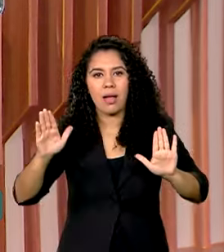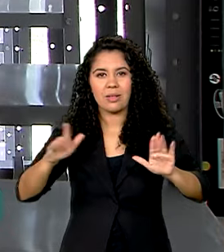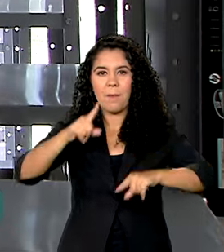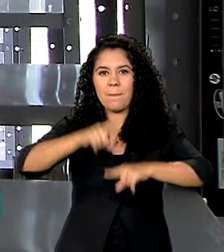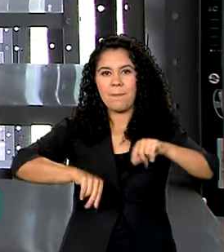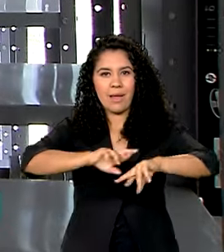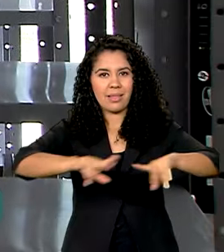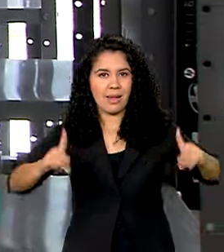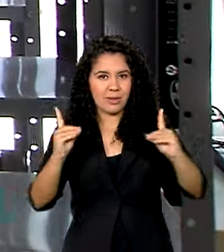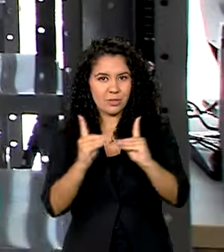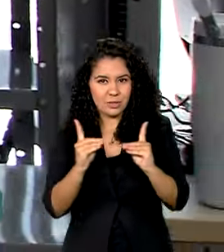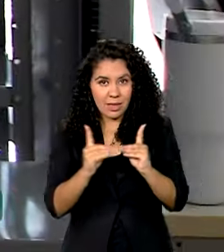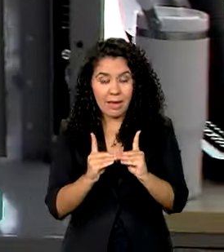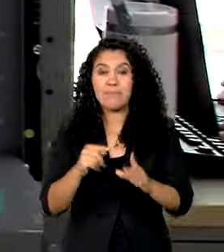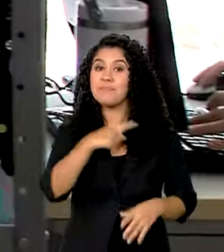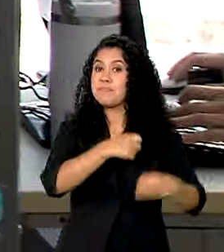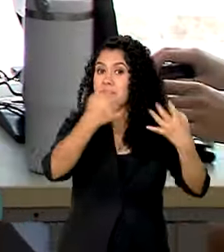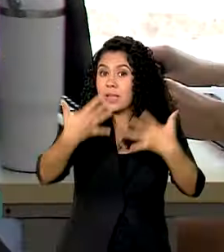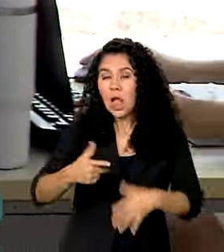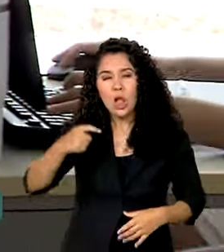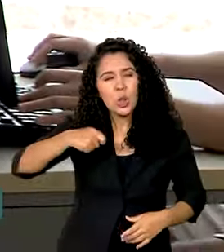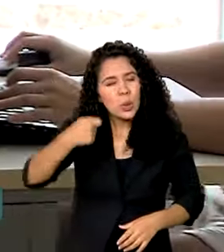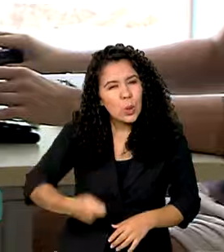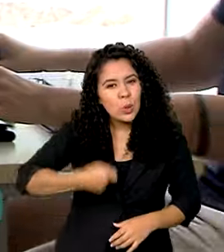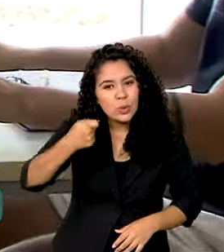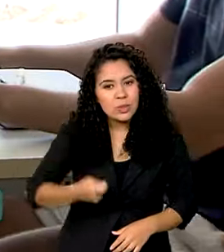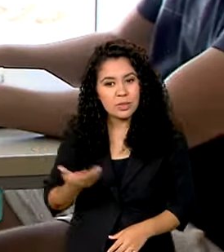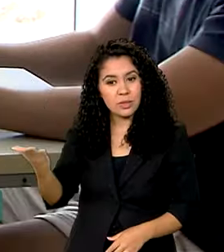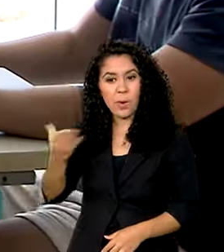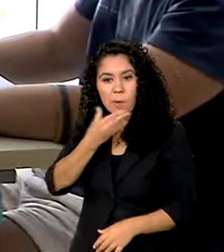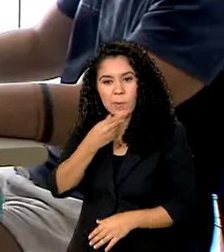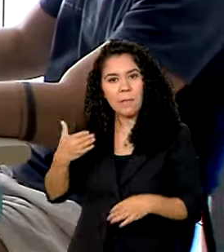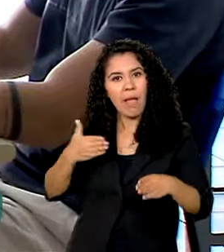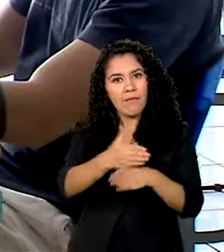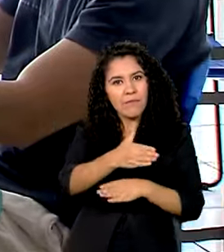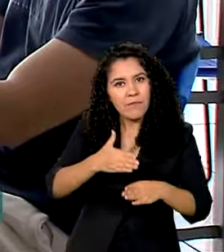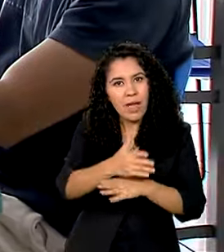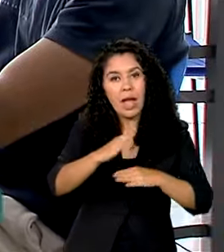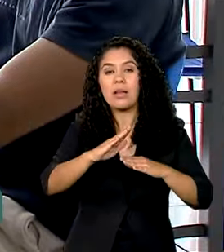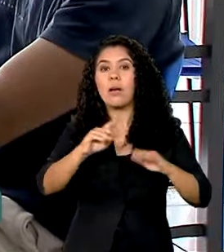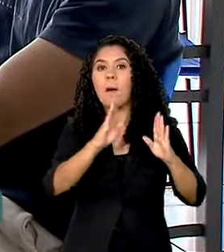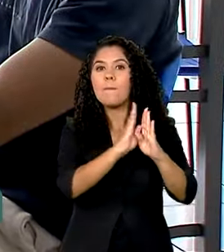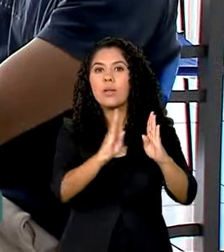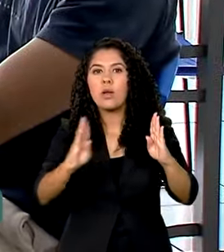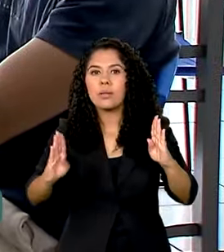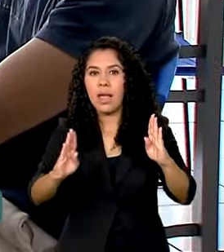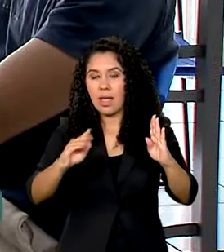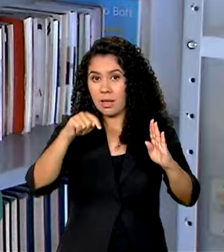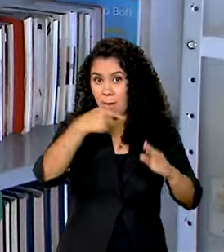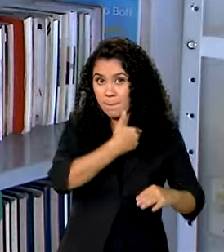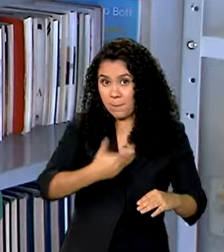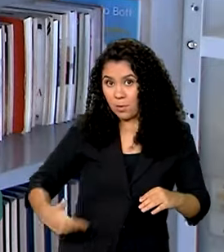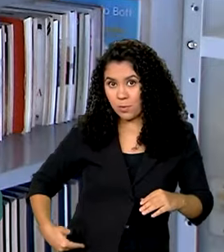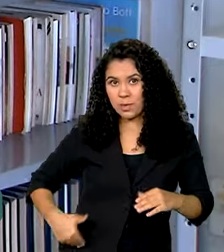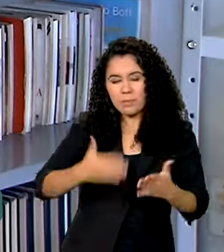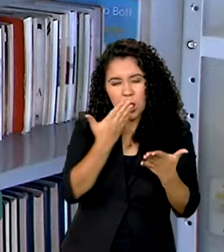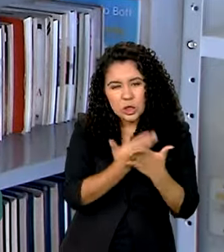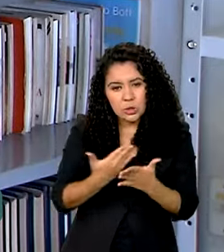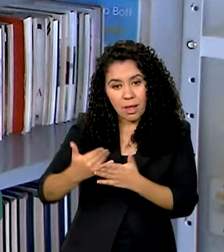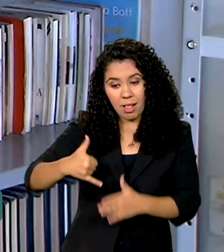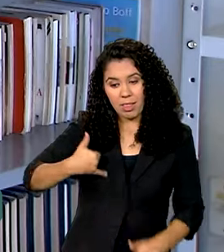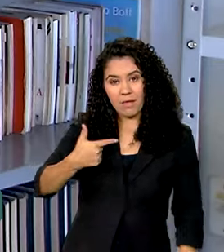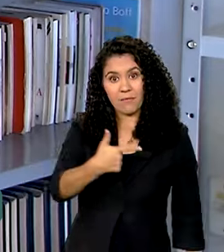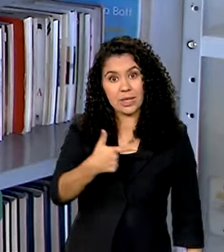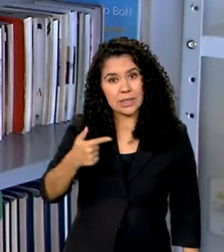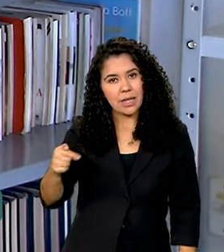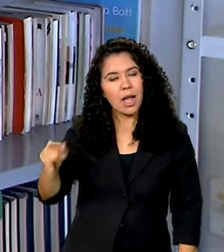Didático. Todos os dias, James vai a essa biblioteca pública em Brasília para estudar. Aos 27 anos,